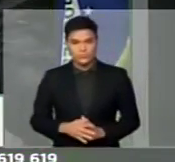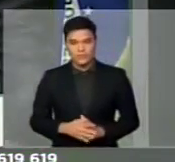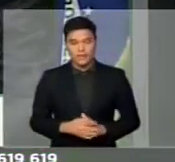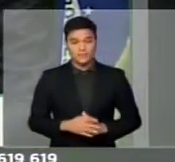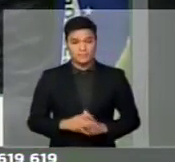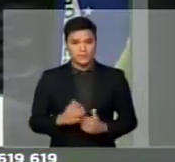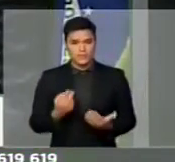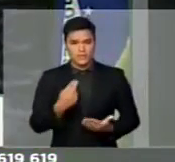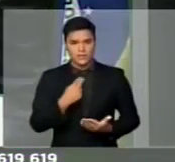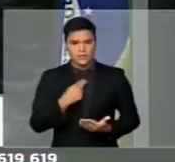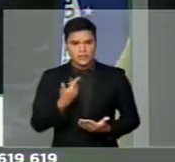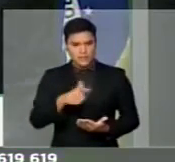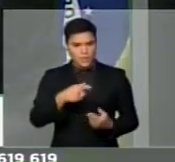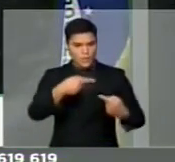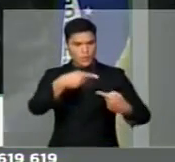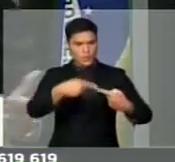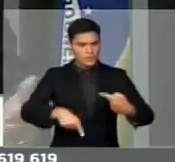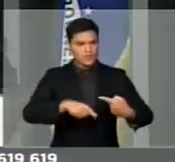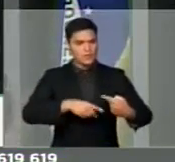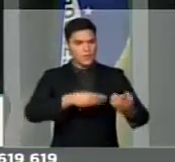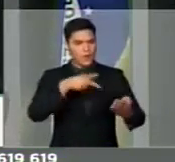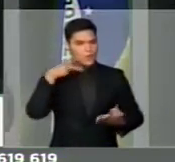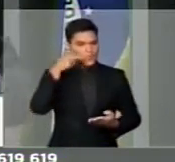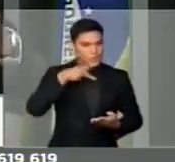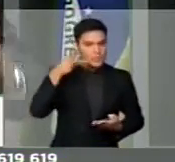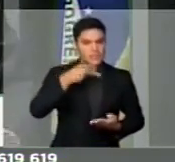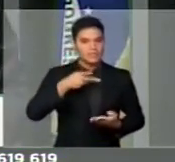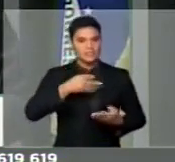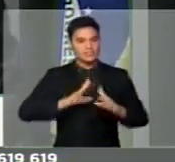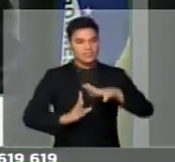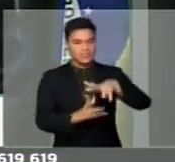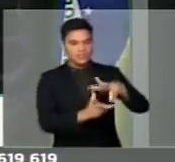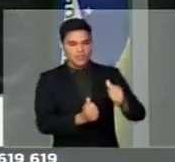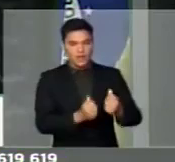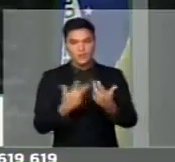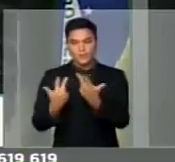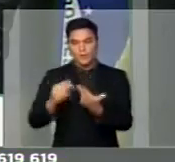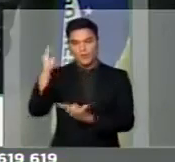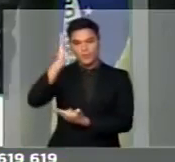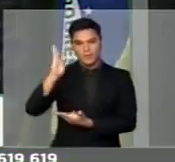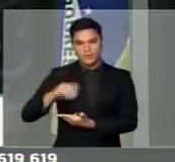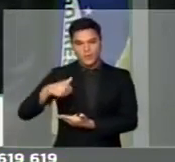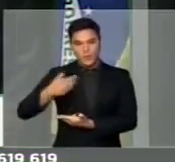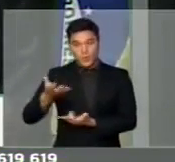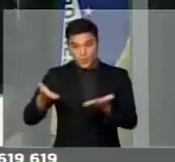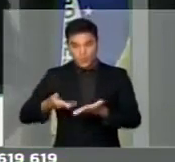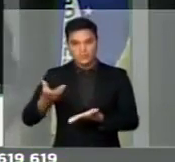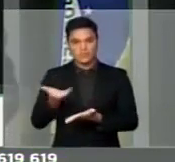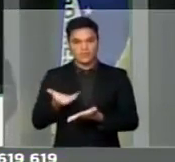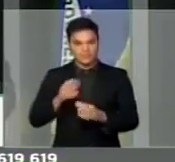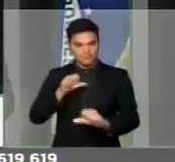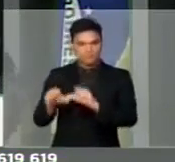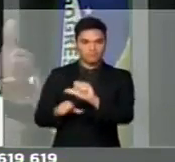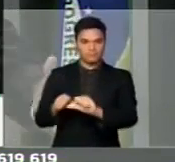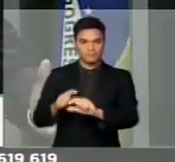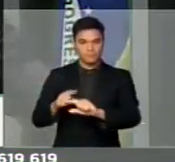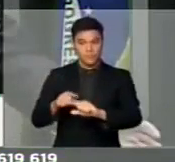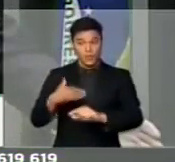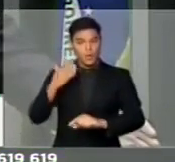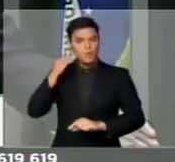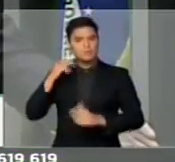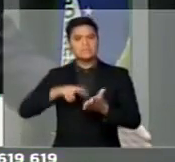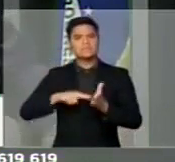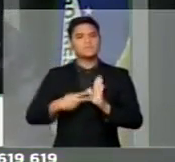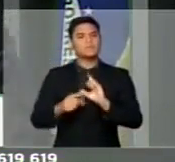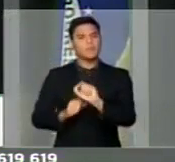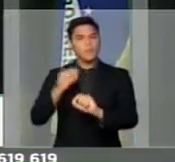condescendente com aquelas políticas internacionais como o Brasil está hoje buscando reverter. Quer dizer, o banco toma